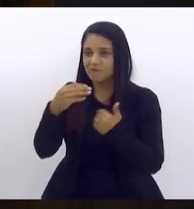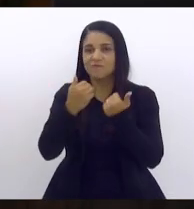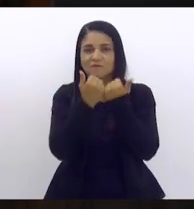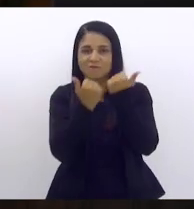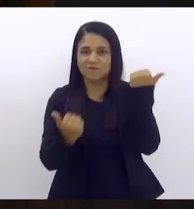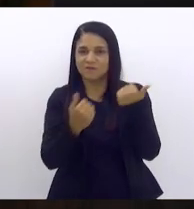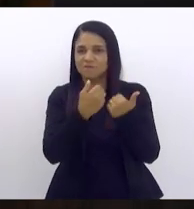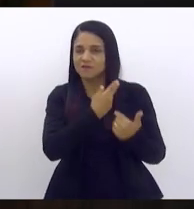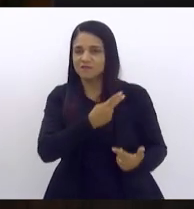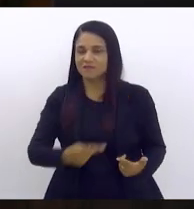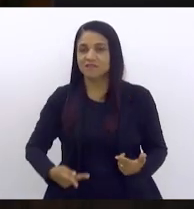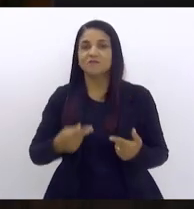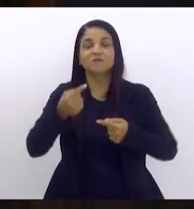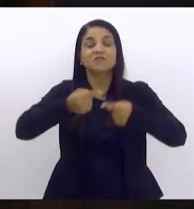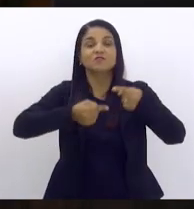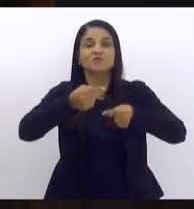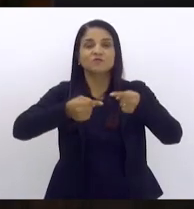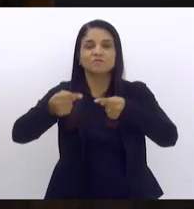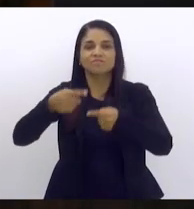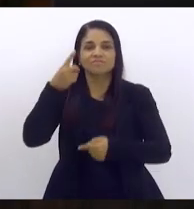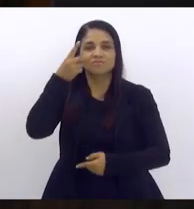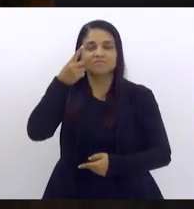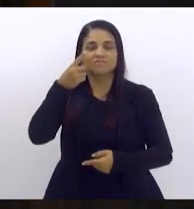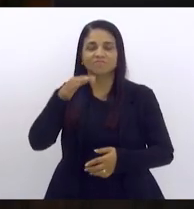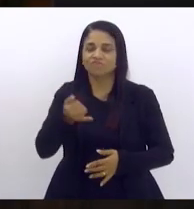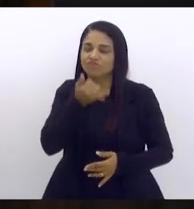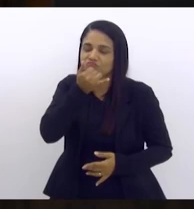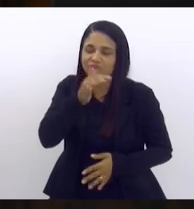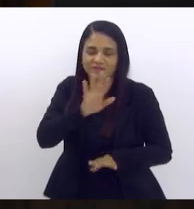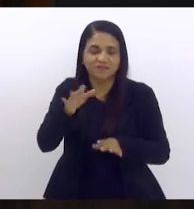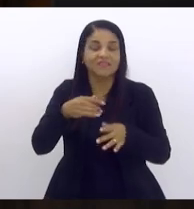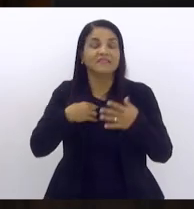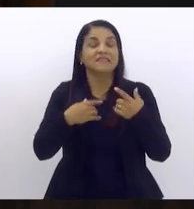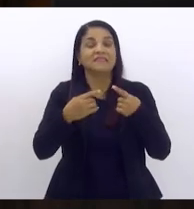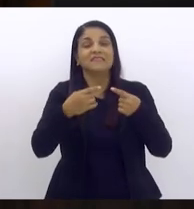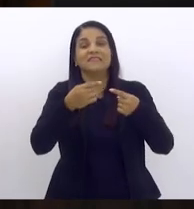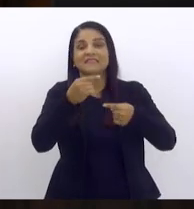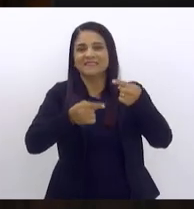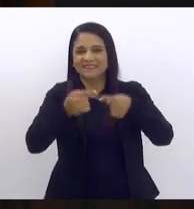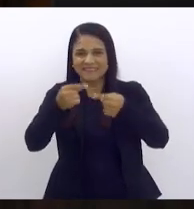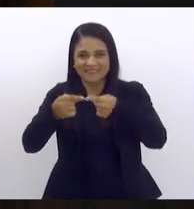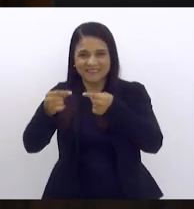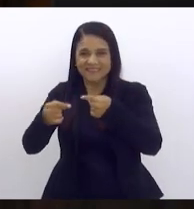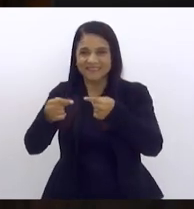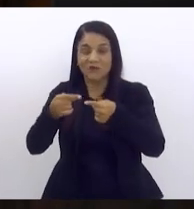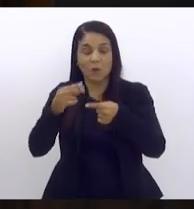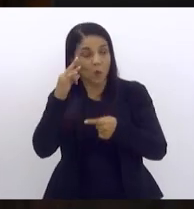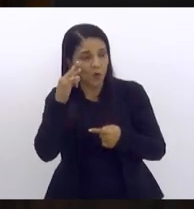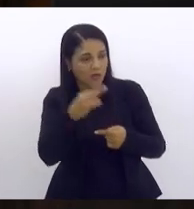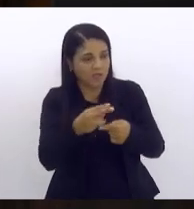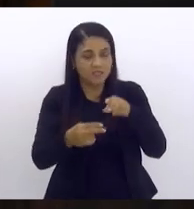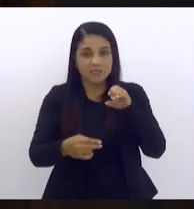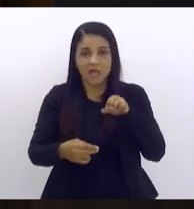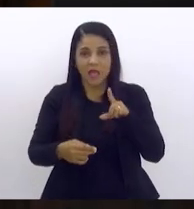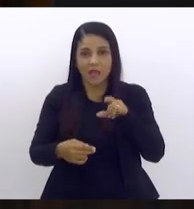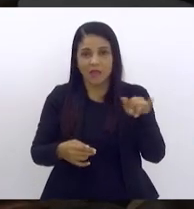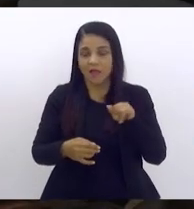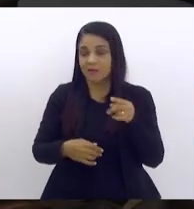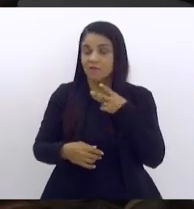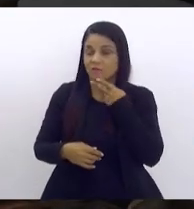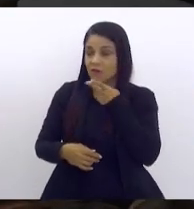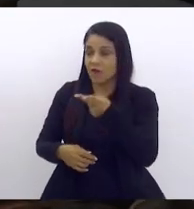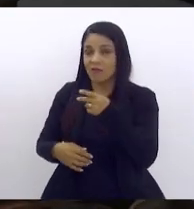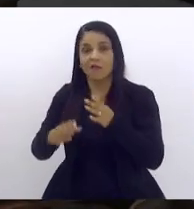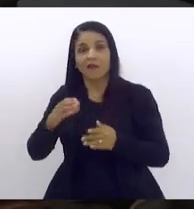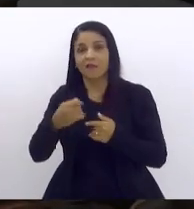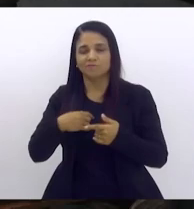Para discutir, deputada Célia, Carla Machado. Eu olhei para a Célia e falei Célia em vez de